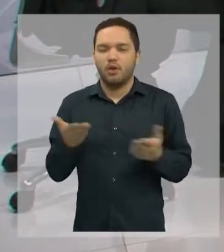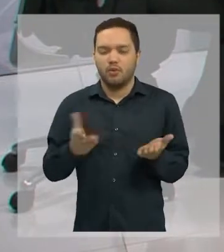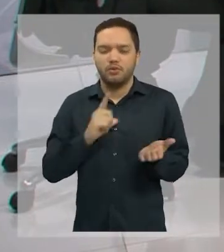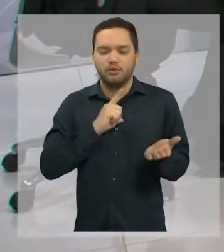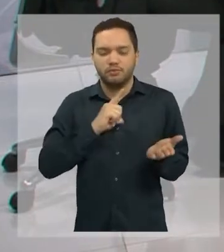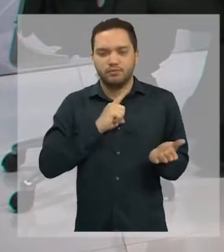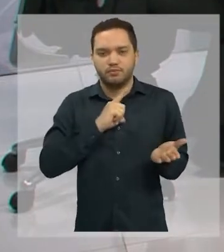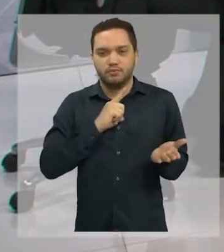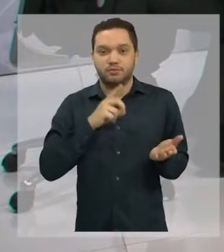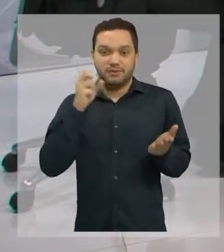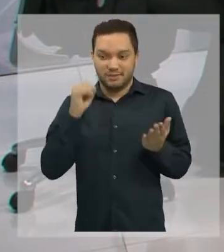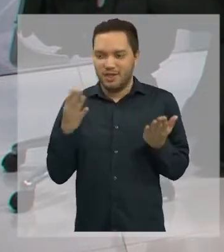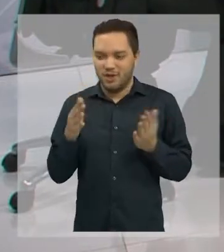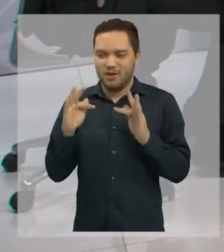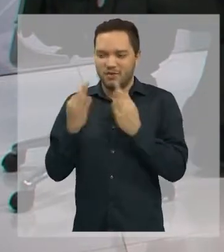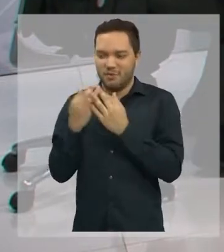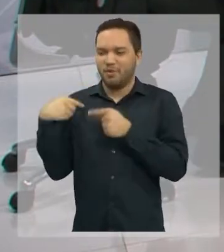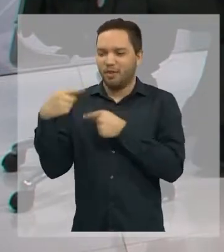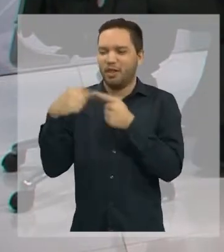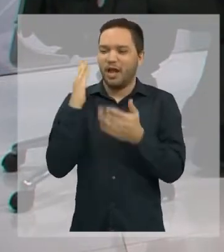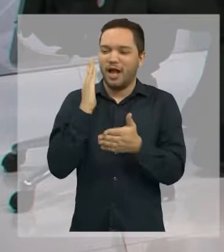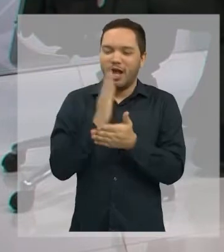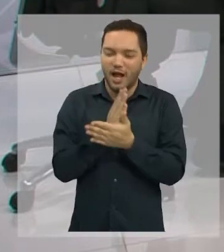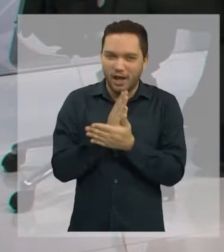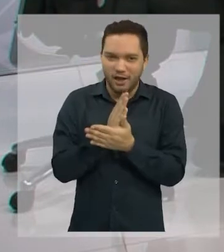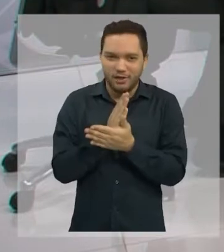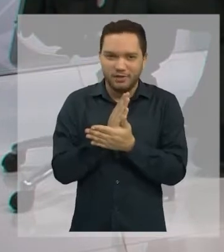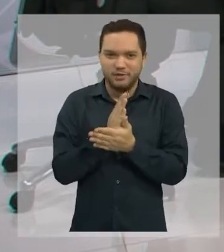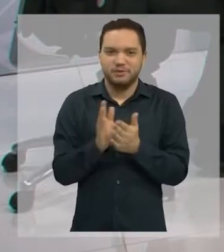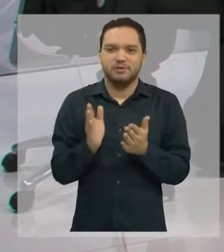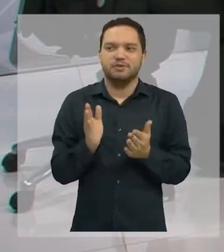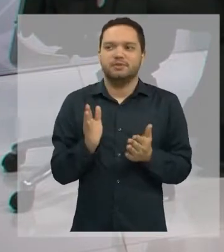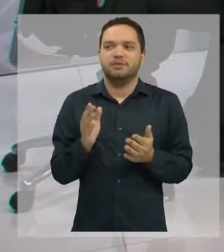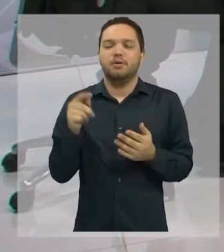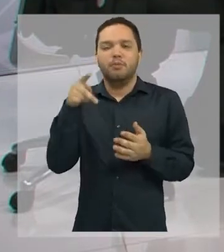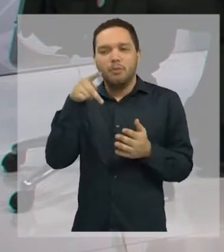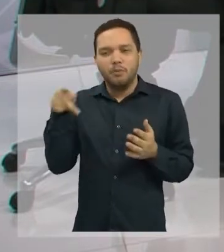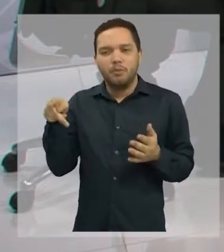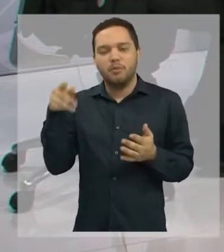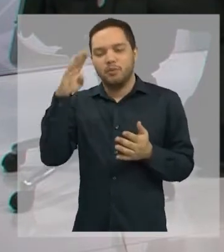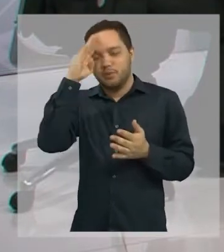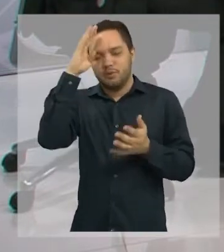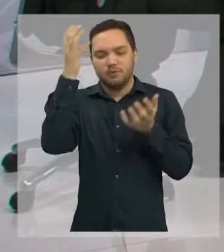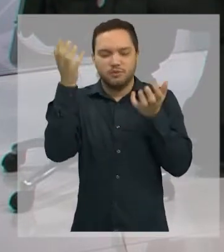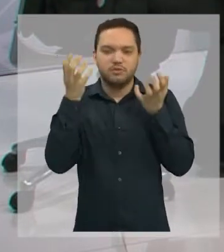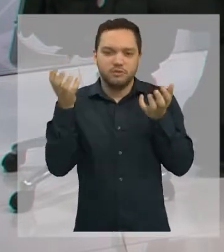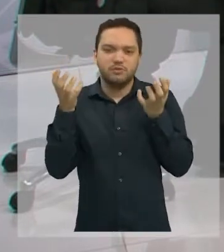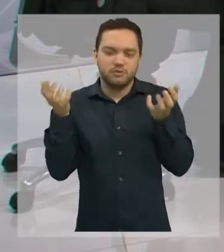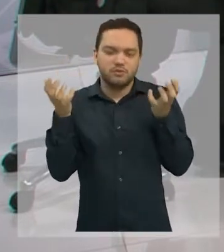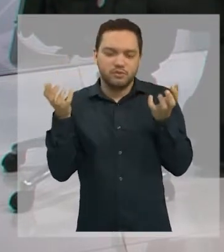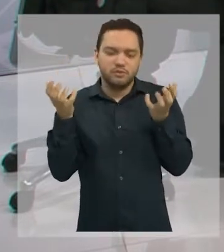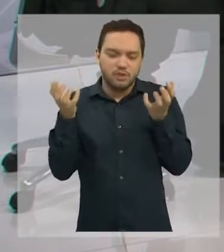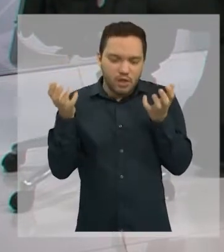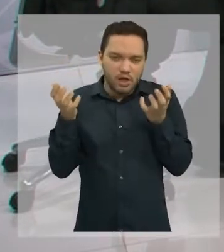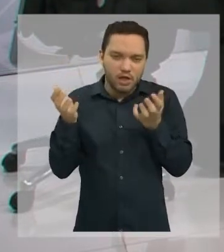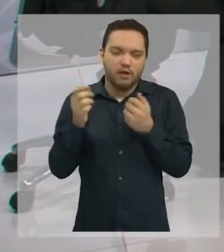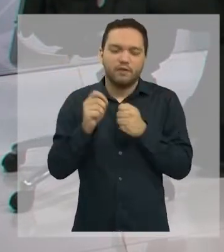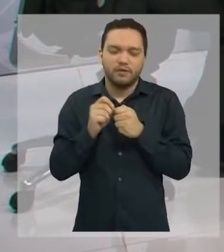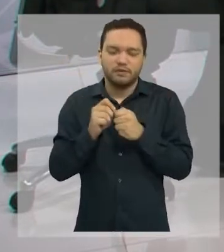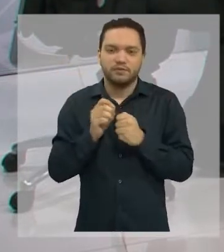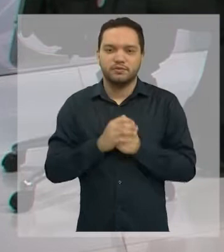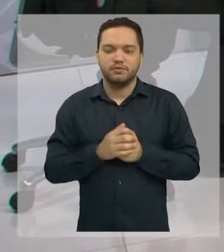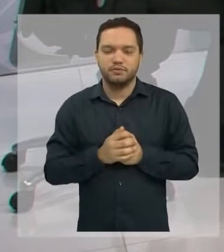Ao quebrar, digamos assim, esse paradigma, vamos chamar assim, que o presidente tenta fazer, crer que é isso que